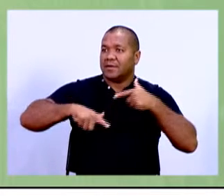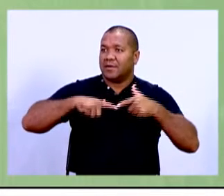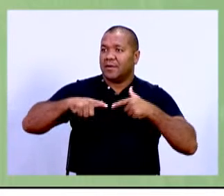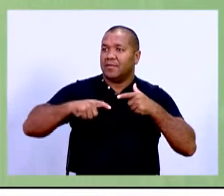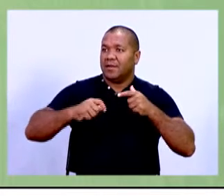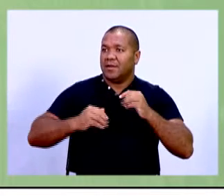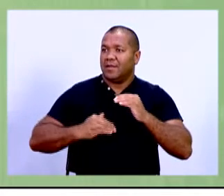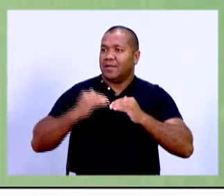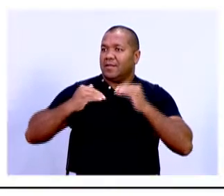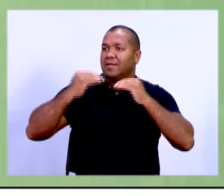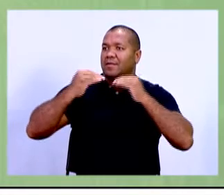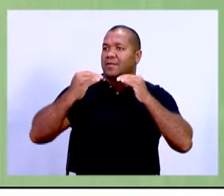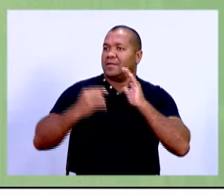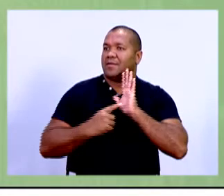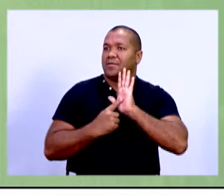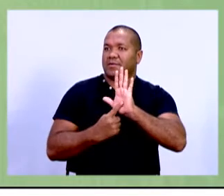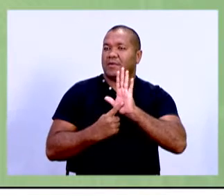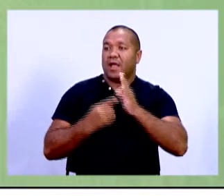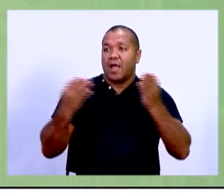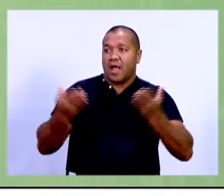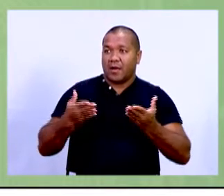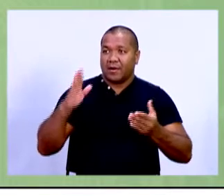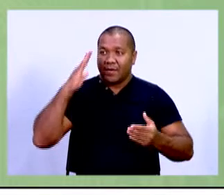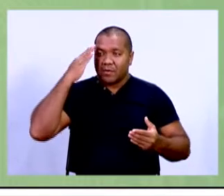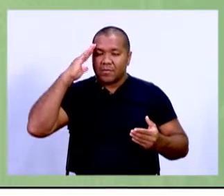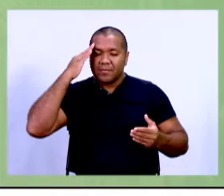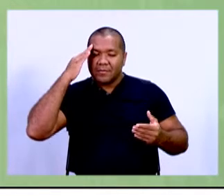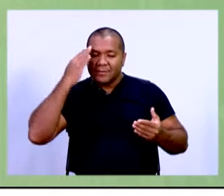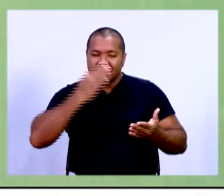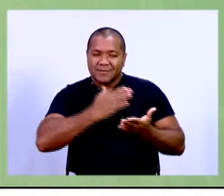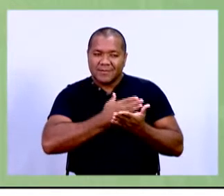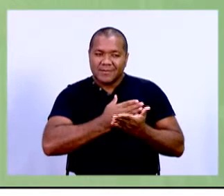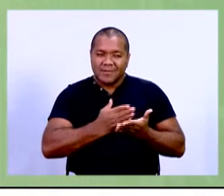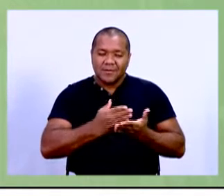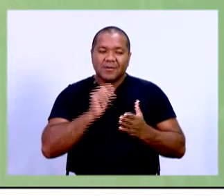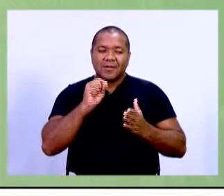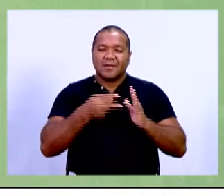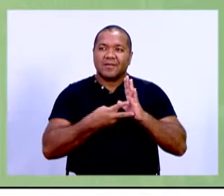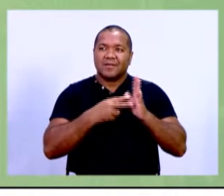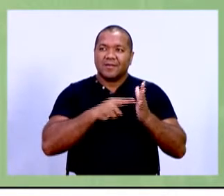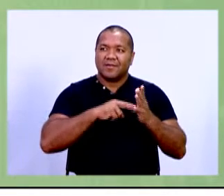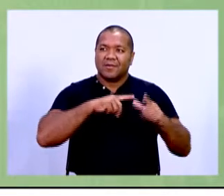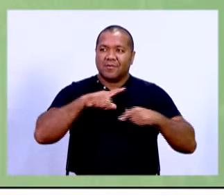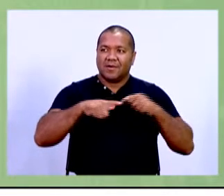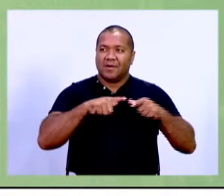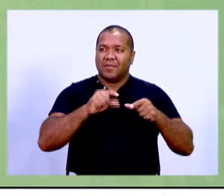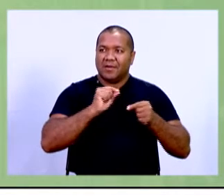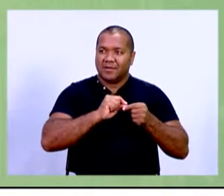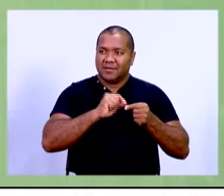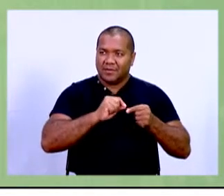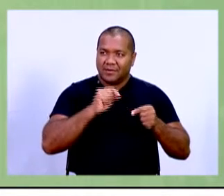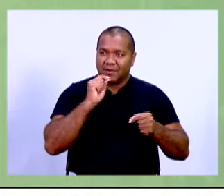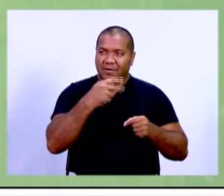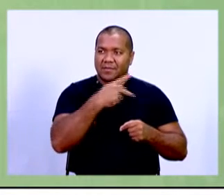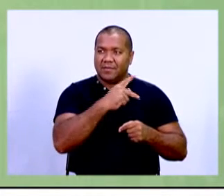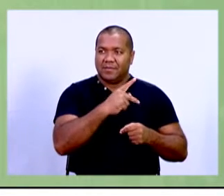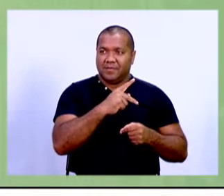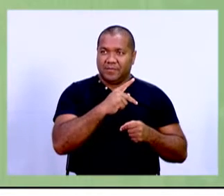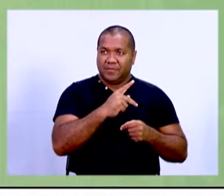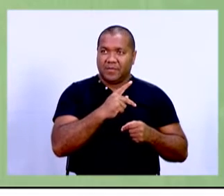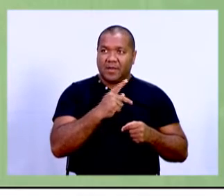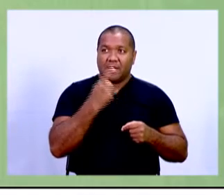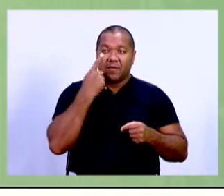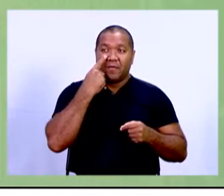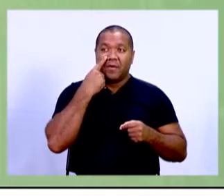É agora que ele vai começar a entender o que nós estamos trazendo para ele.